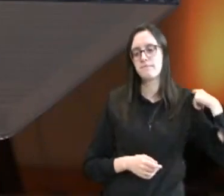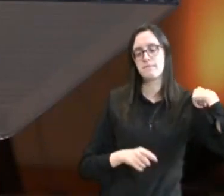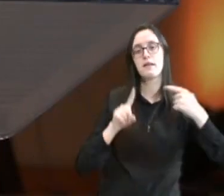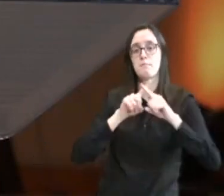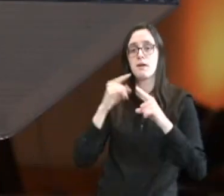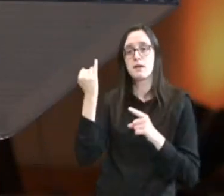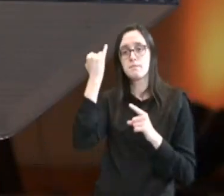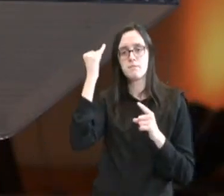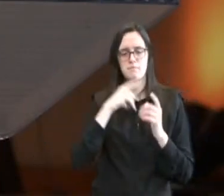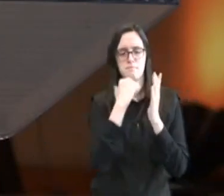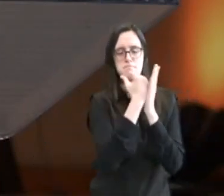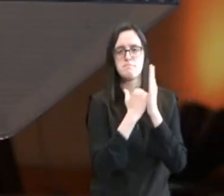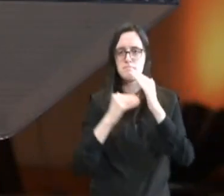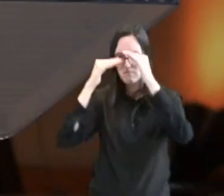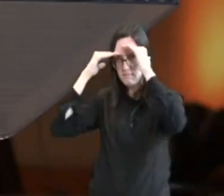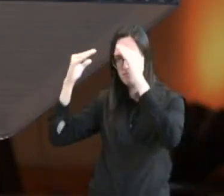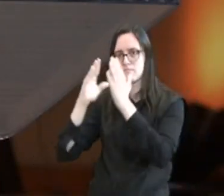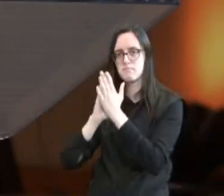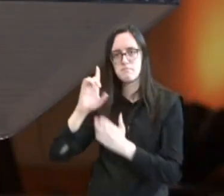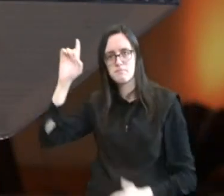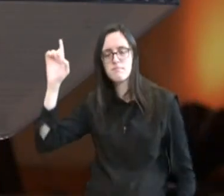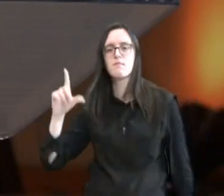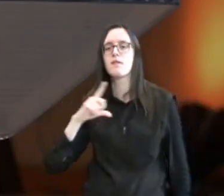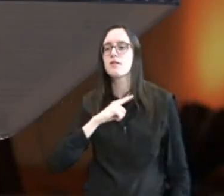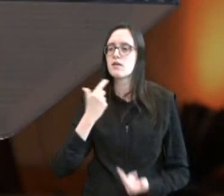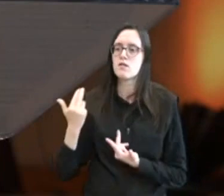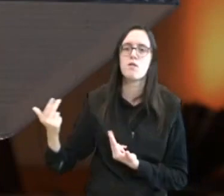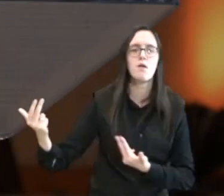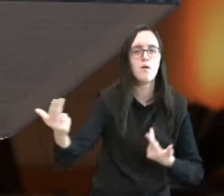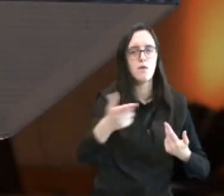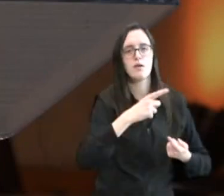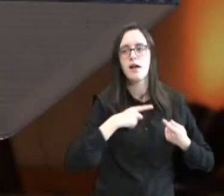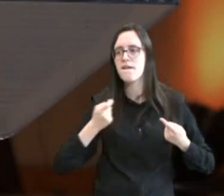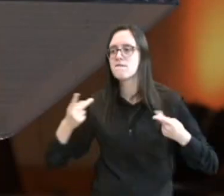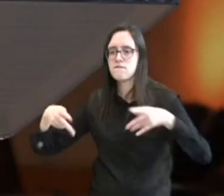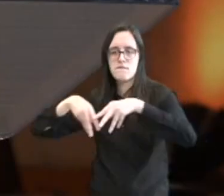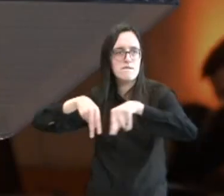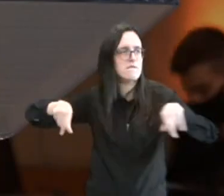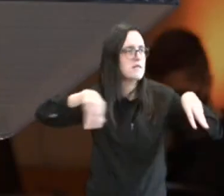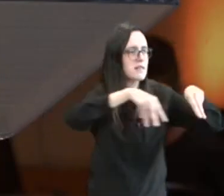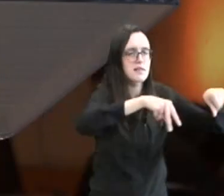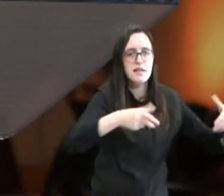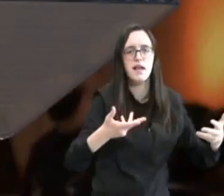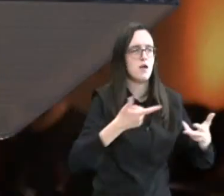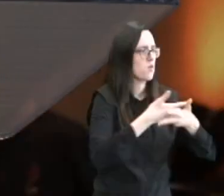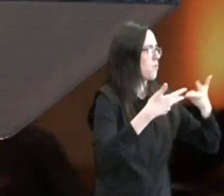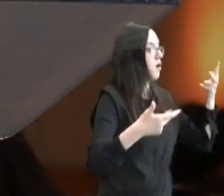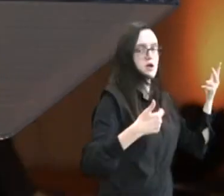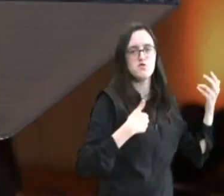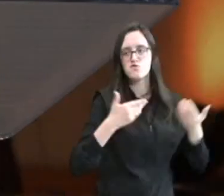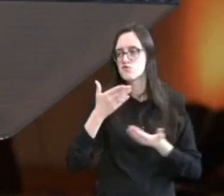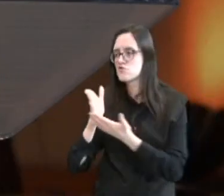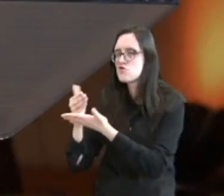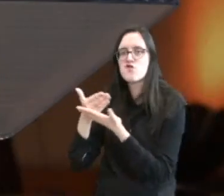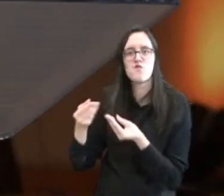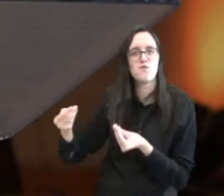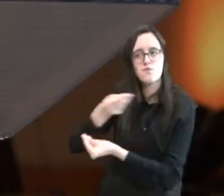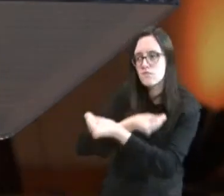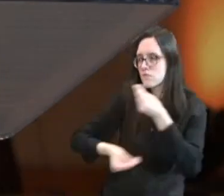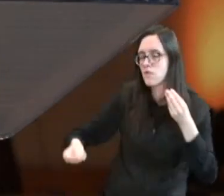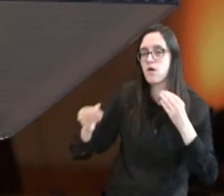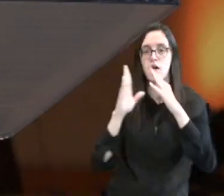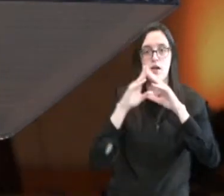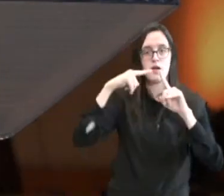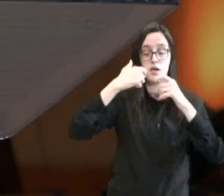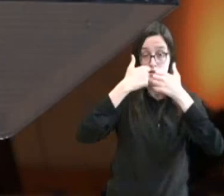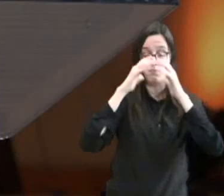temor à palavra. Tinham tudo em comum, vendiam as propriedades, dividiam, estavam todos os dias no templo